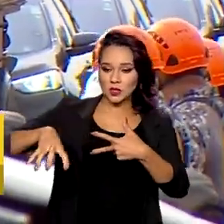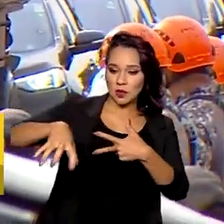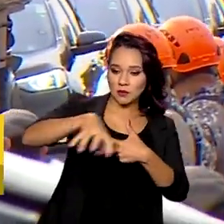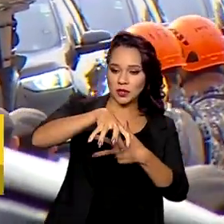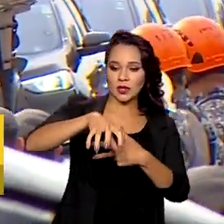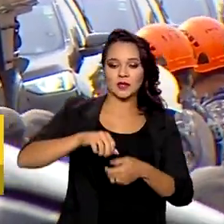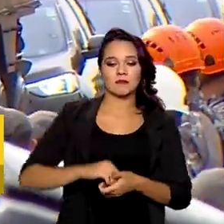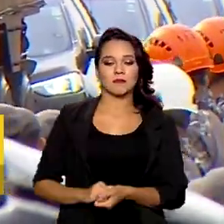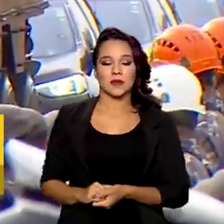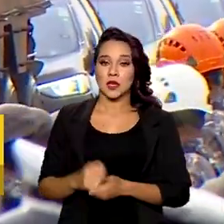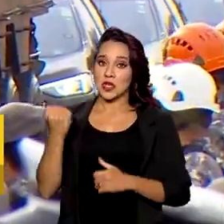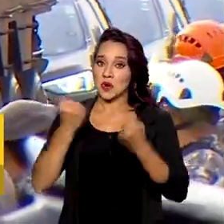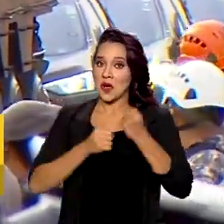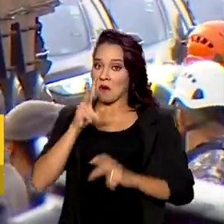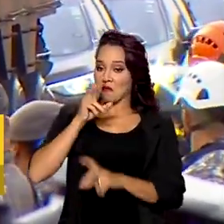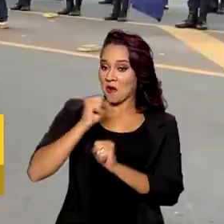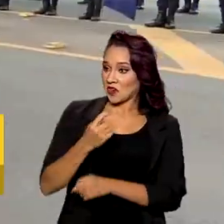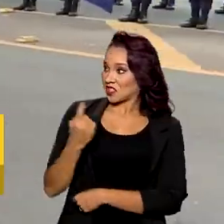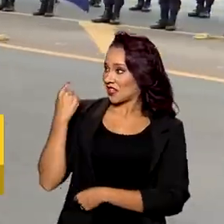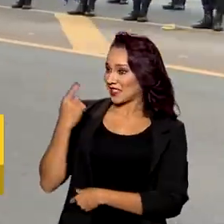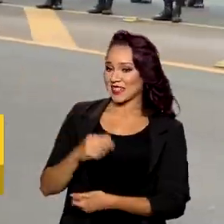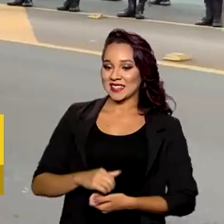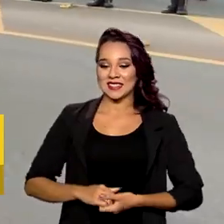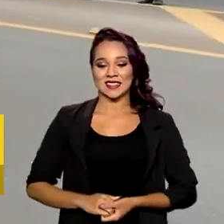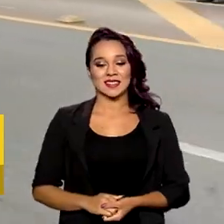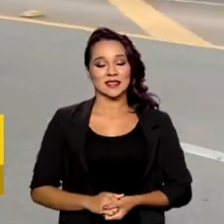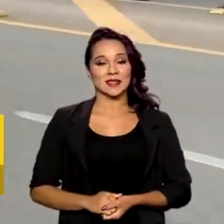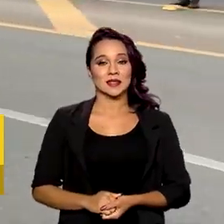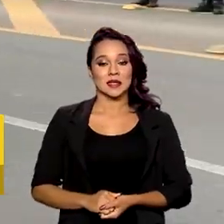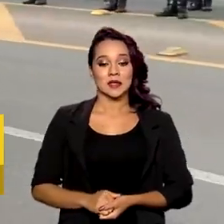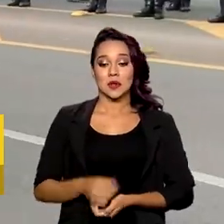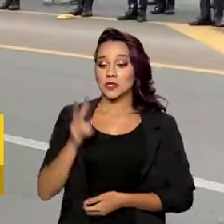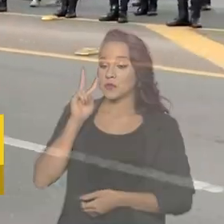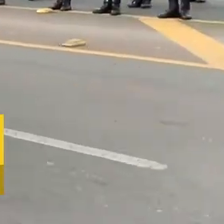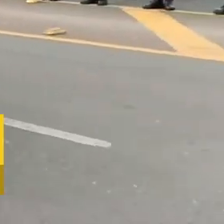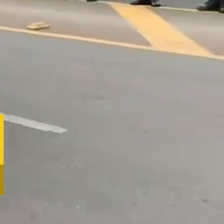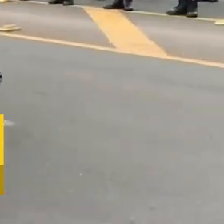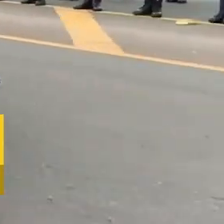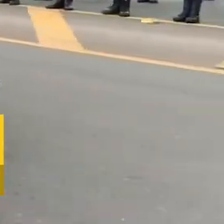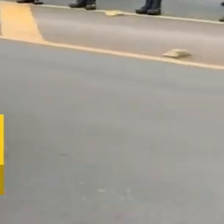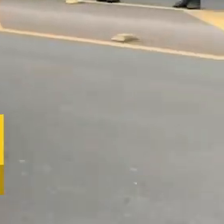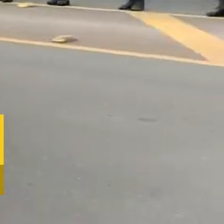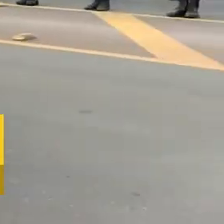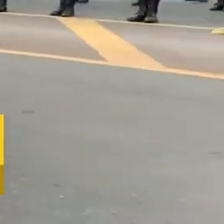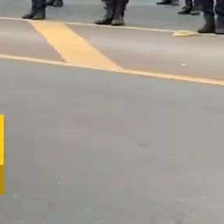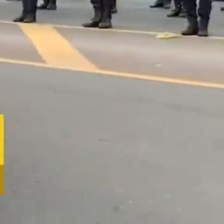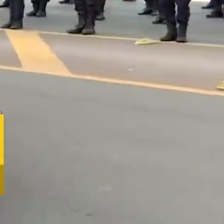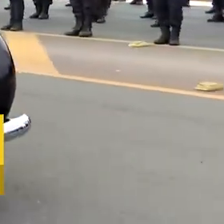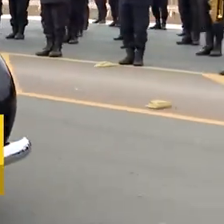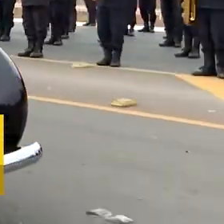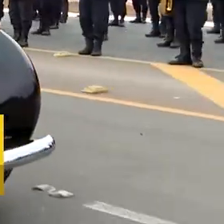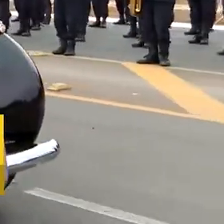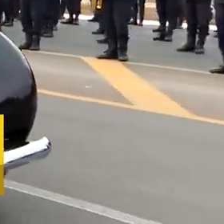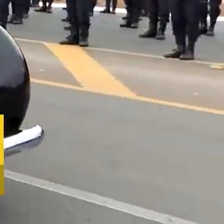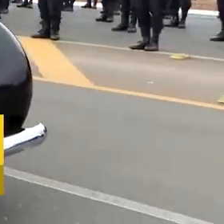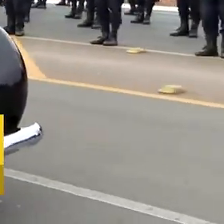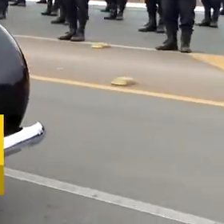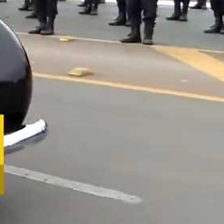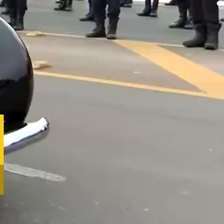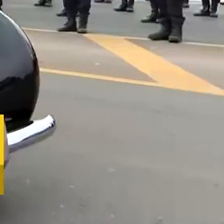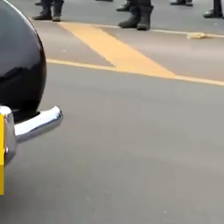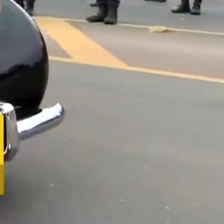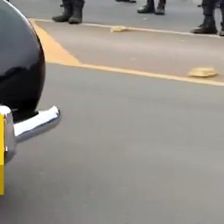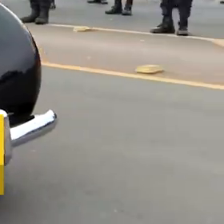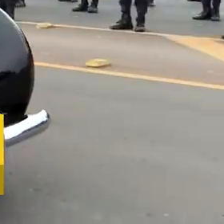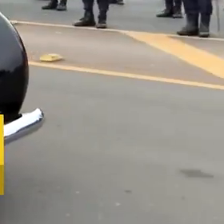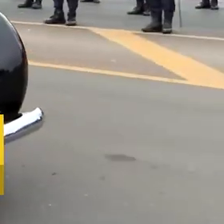E o Guarani lá, né? Então, neste momento, a gente pode ver nessa imagem aí as tropas, né, prestando a continência ao